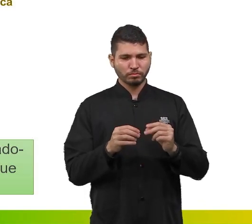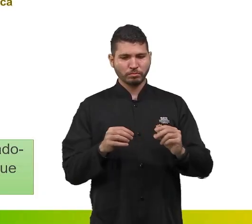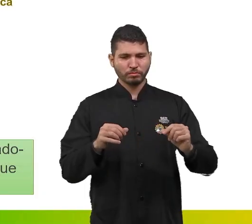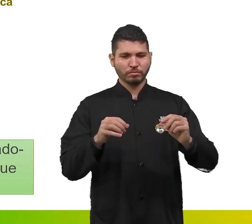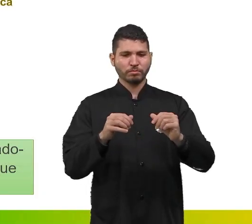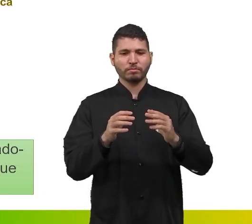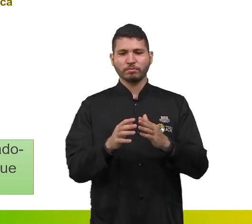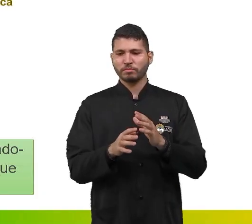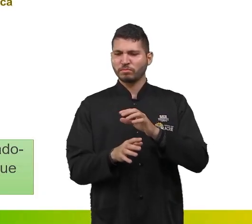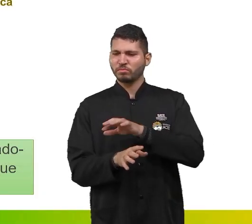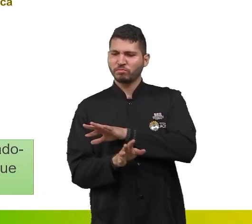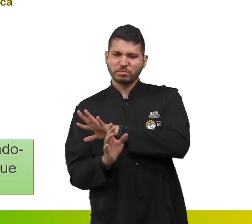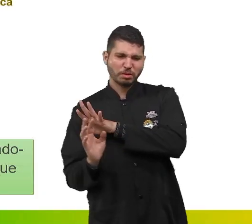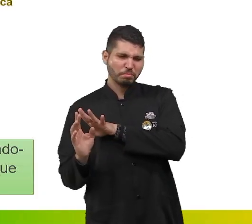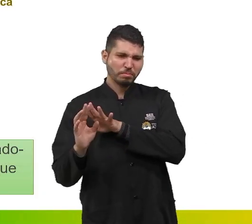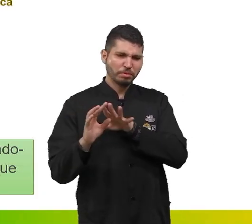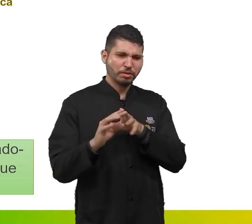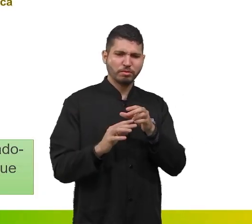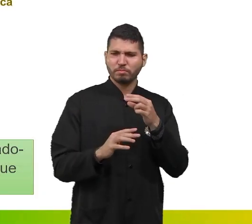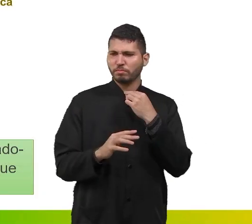pode entrar, invadir.